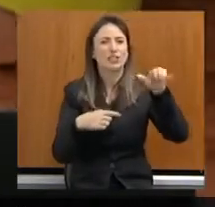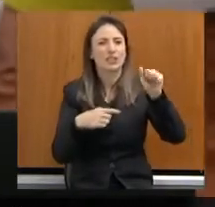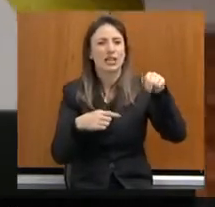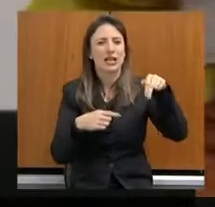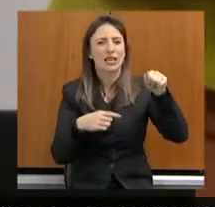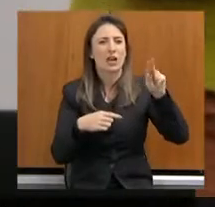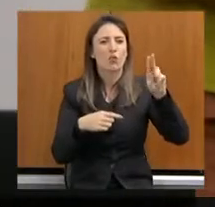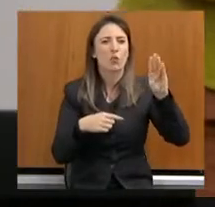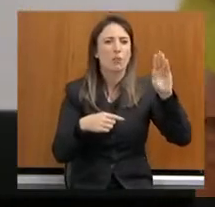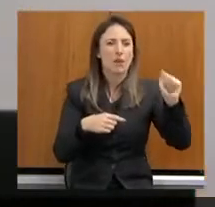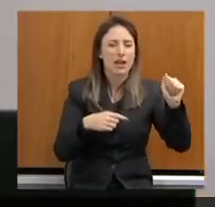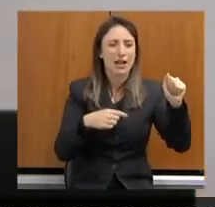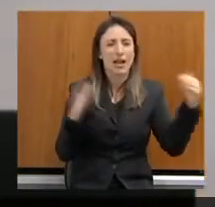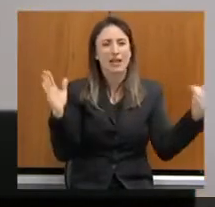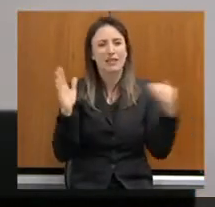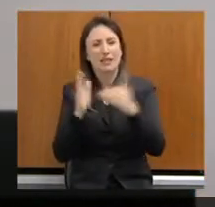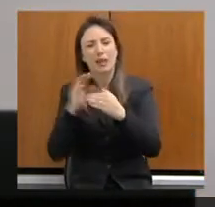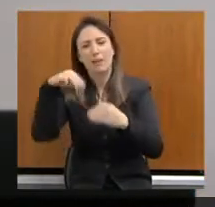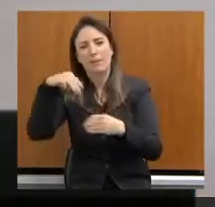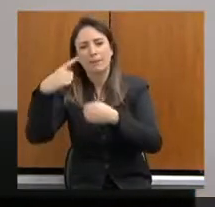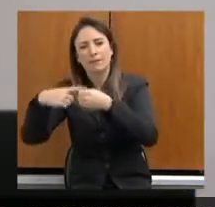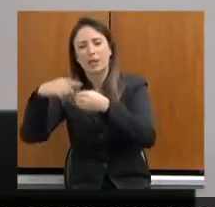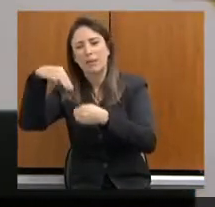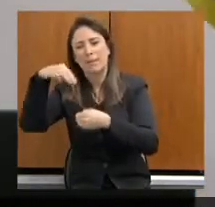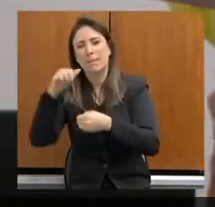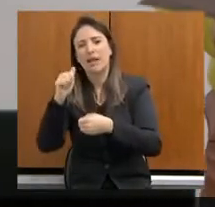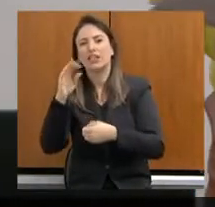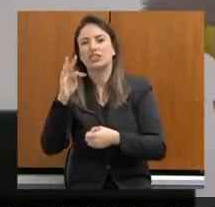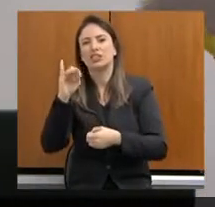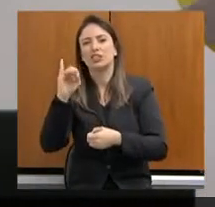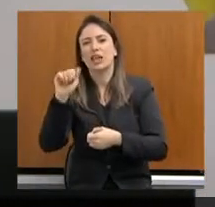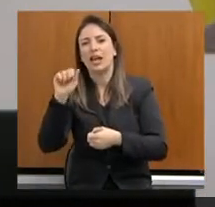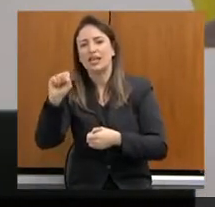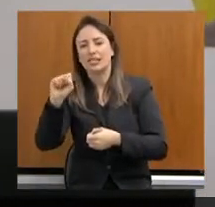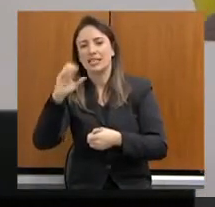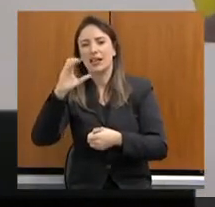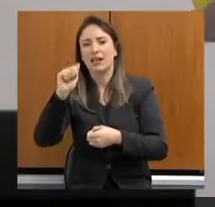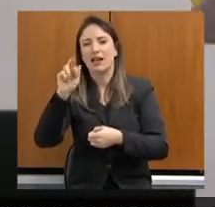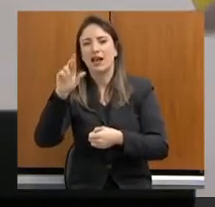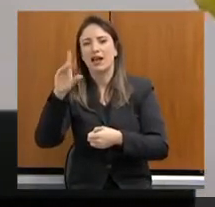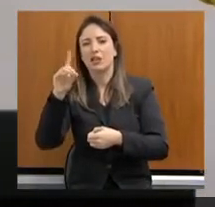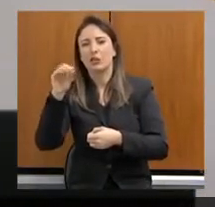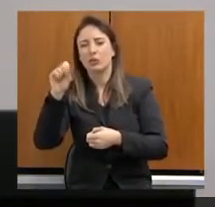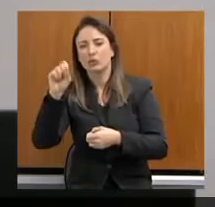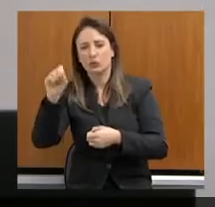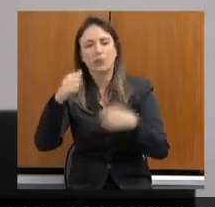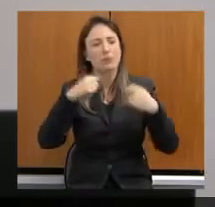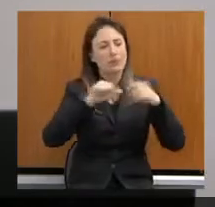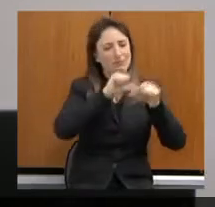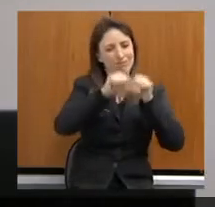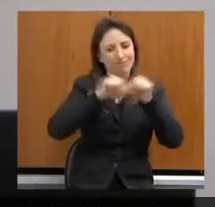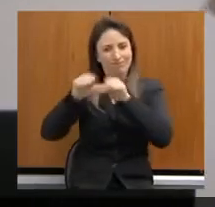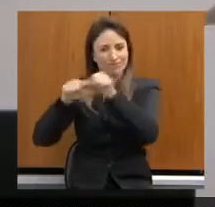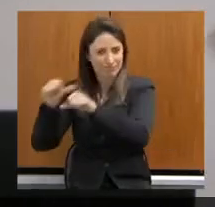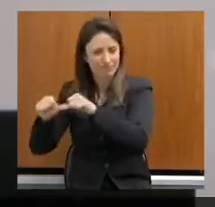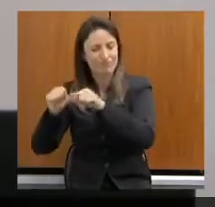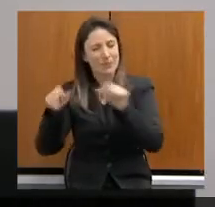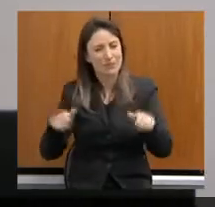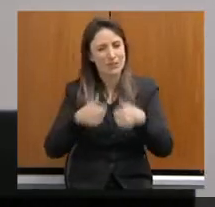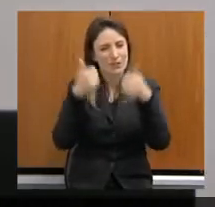Cardoso bem cômodo acesso ao projeto Jaíba faça a importância econômica